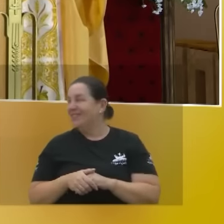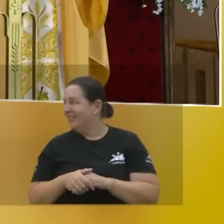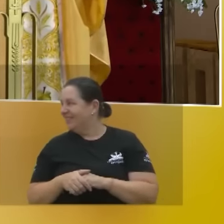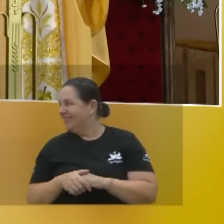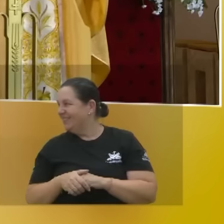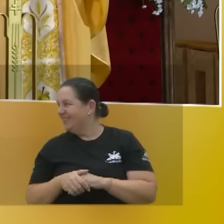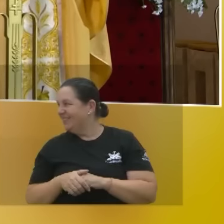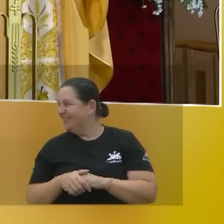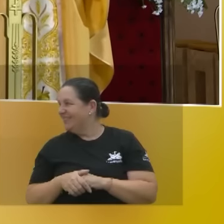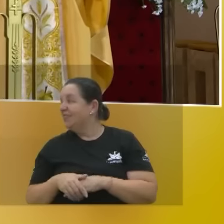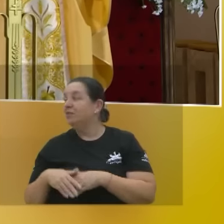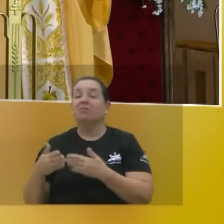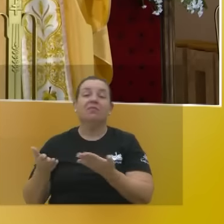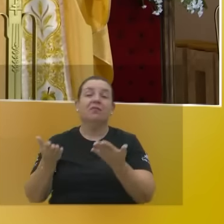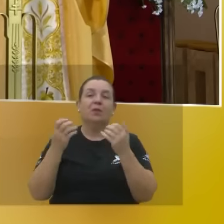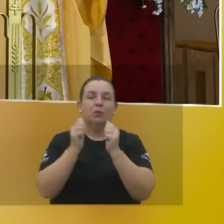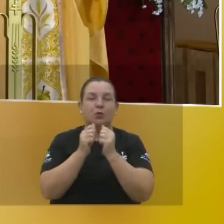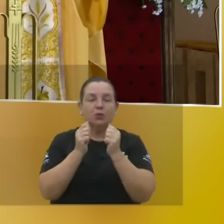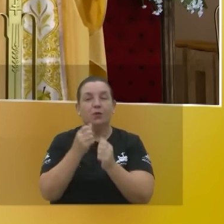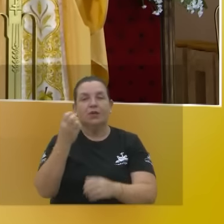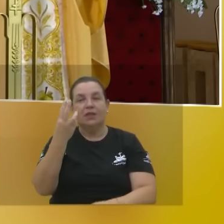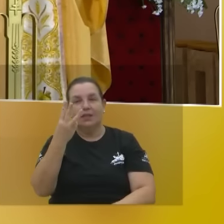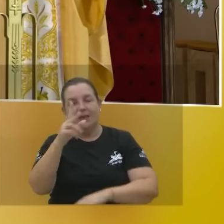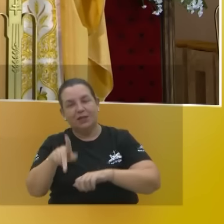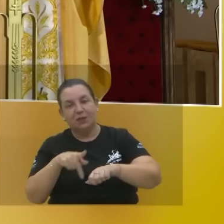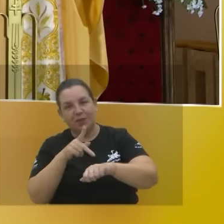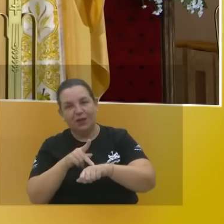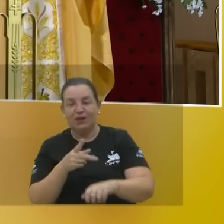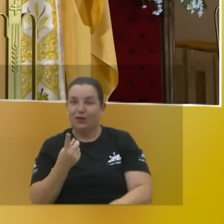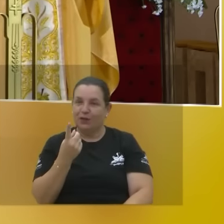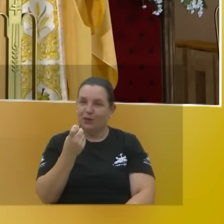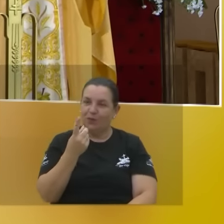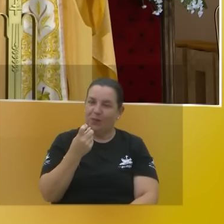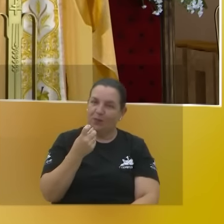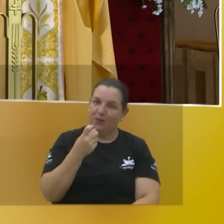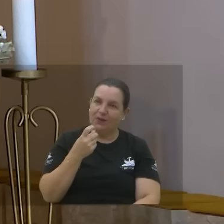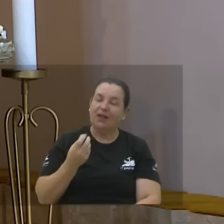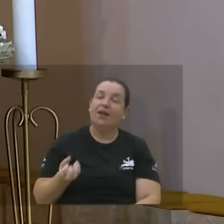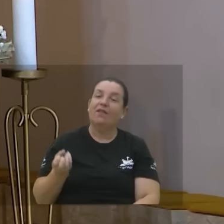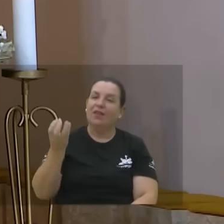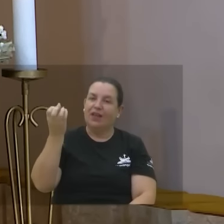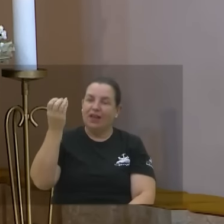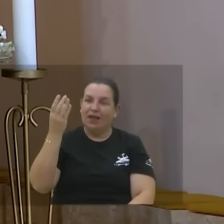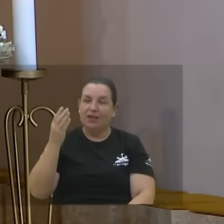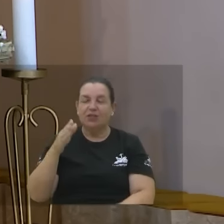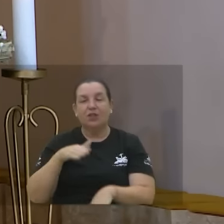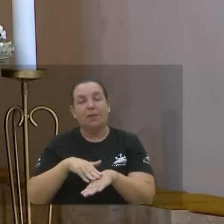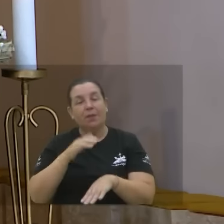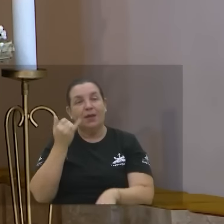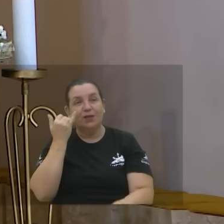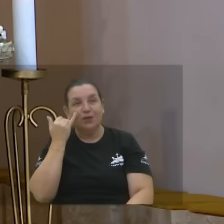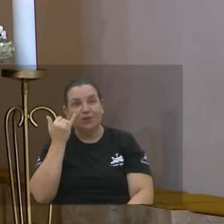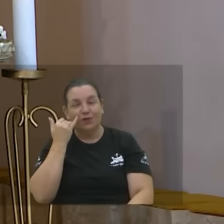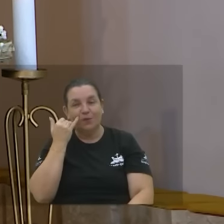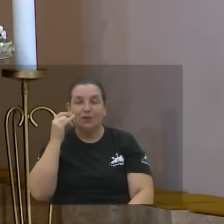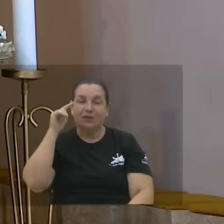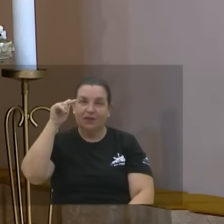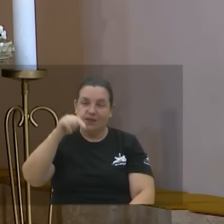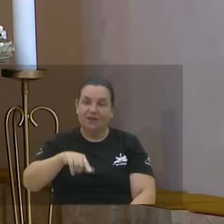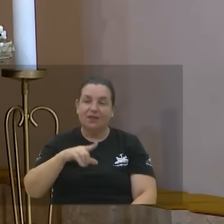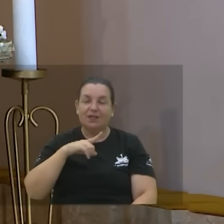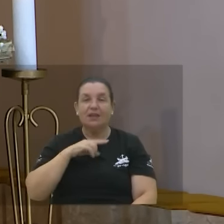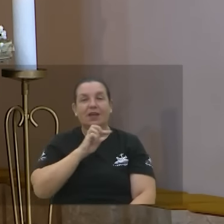419-8753-3300. Vamos juntos, três países numa única peregrinação. Mais informações sobre o santuário você